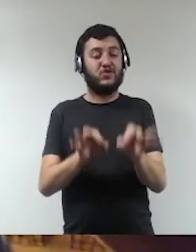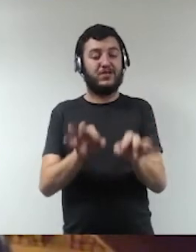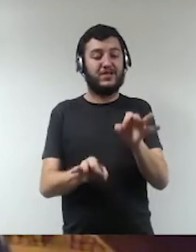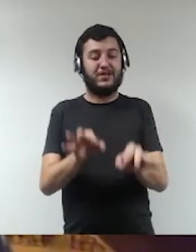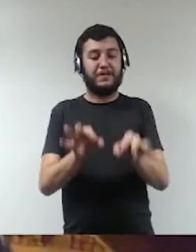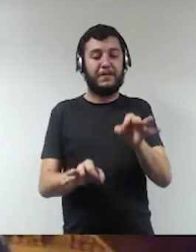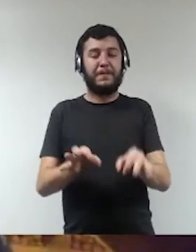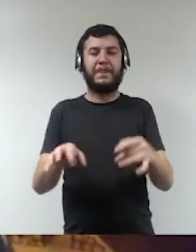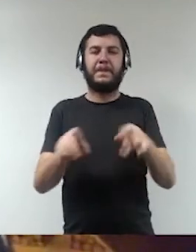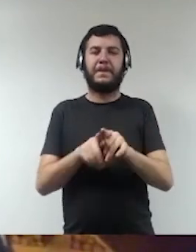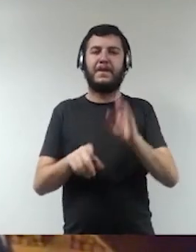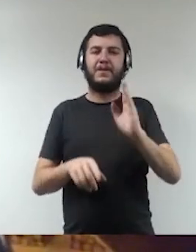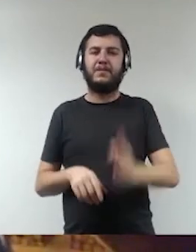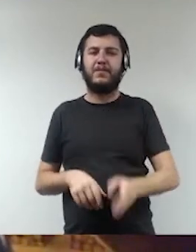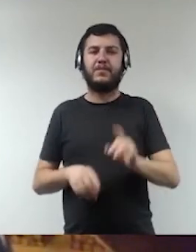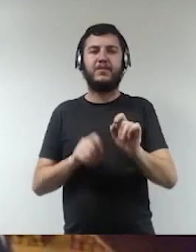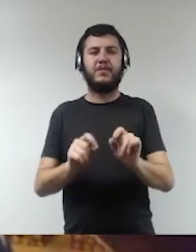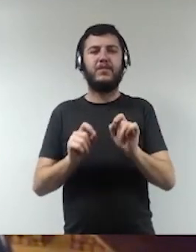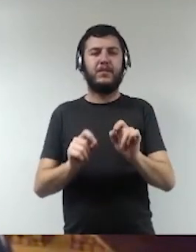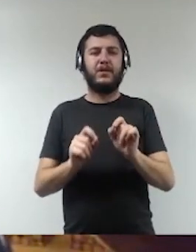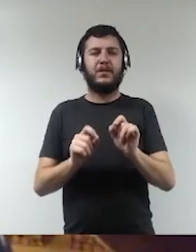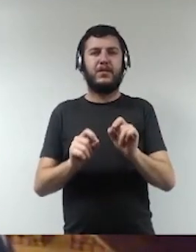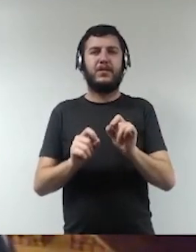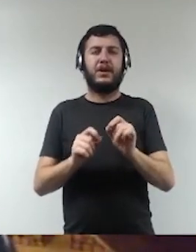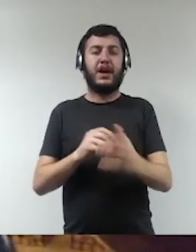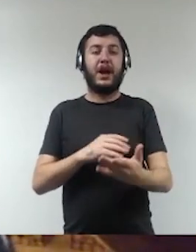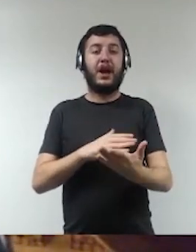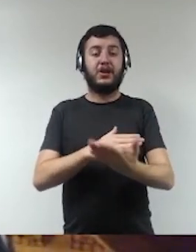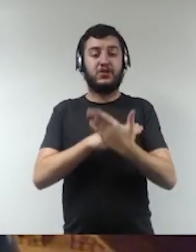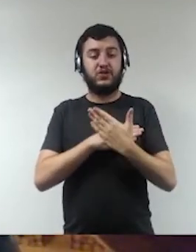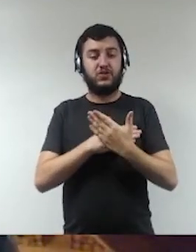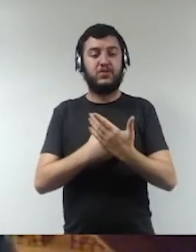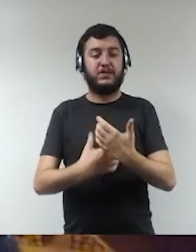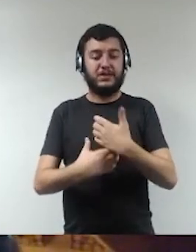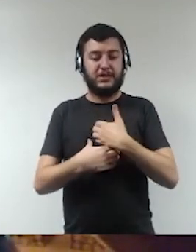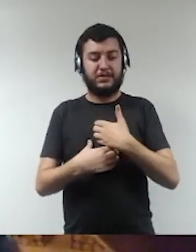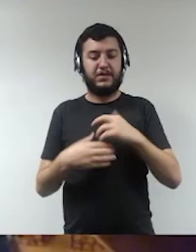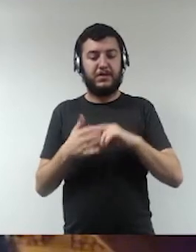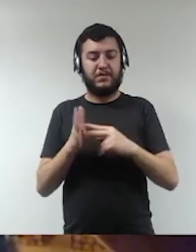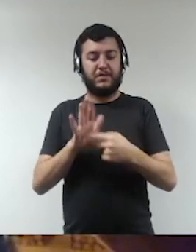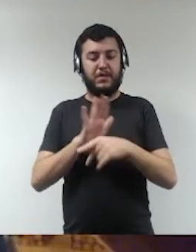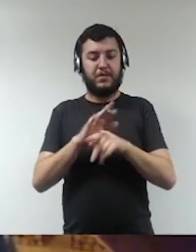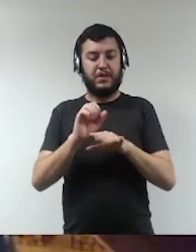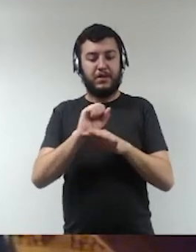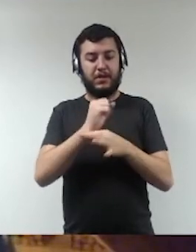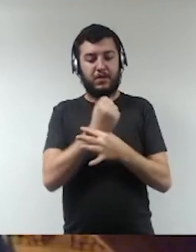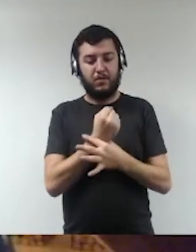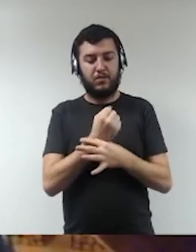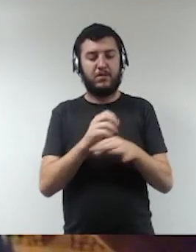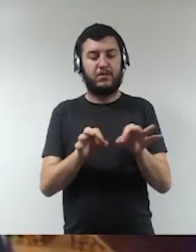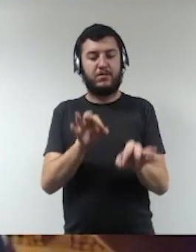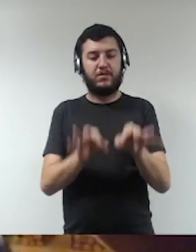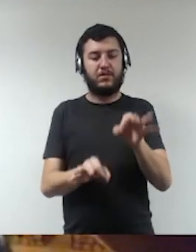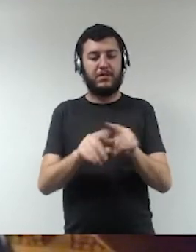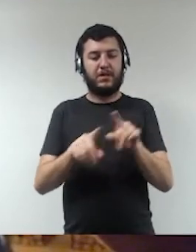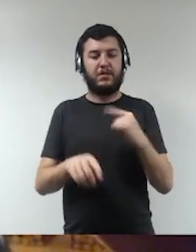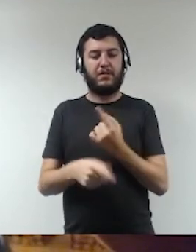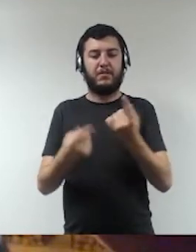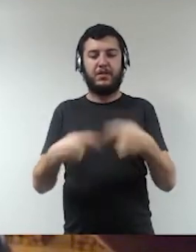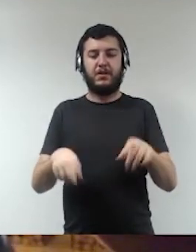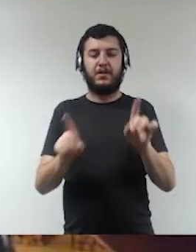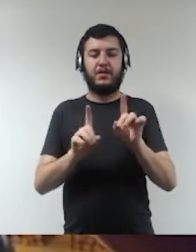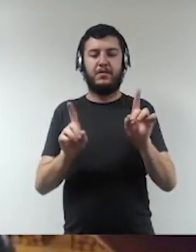isso gera, em uma palavra, insegurança jurídica. E tudo que nós não precisamos num momento como esse, num momento